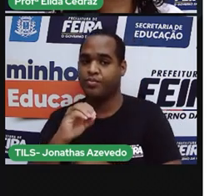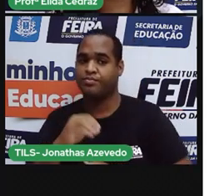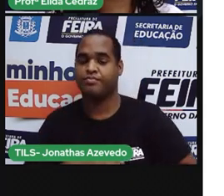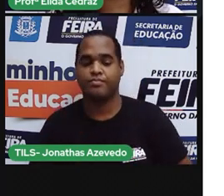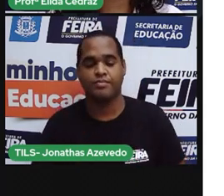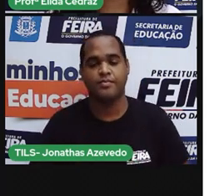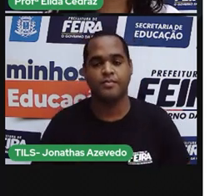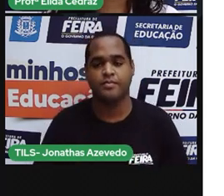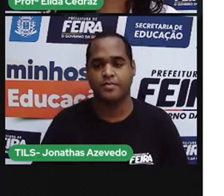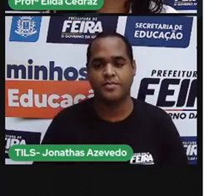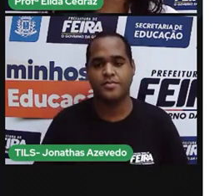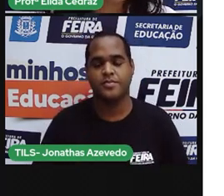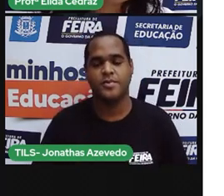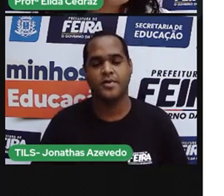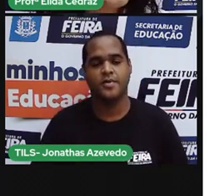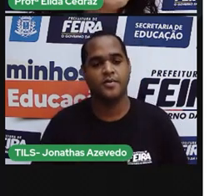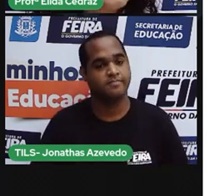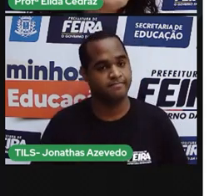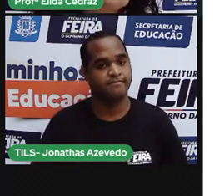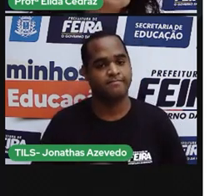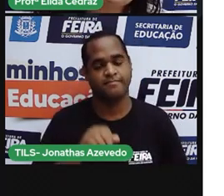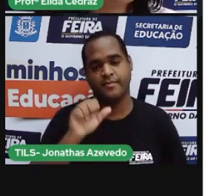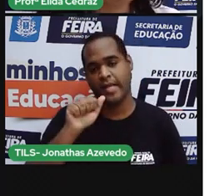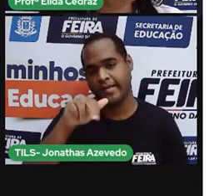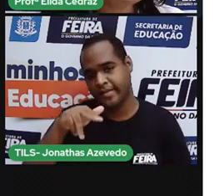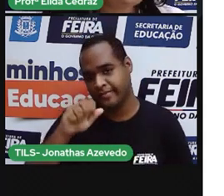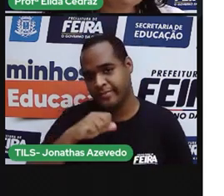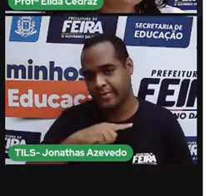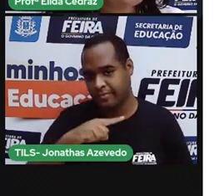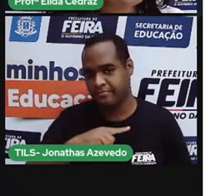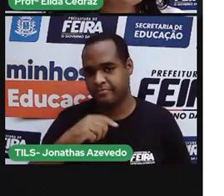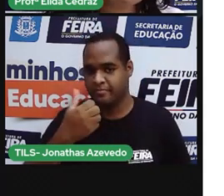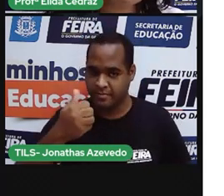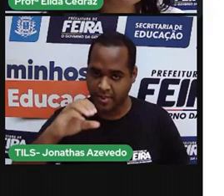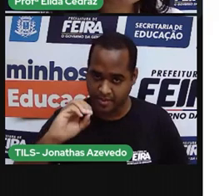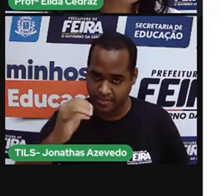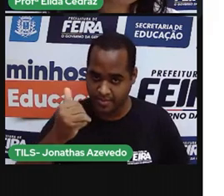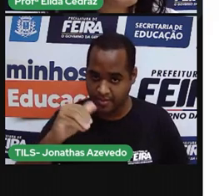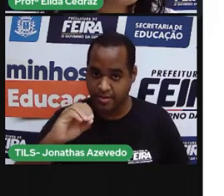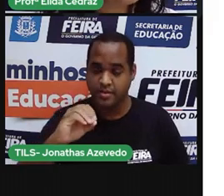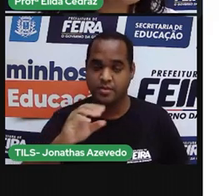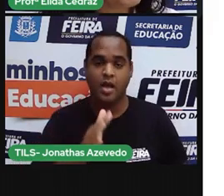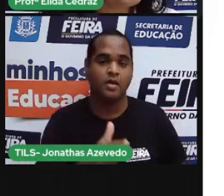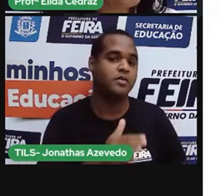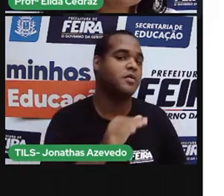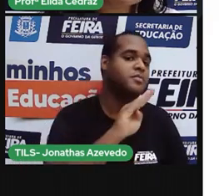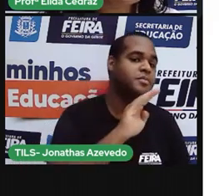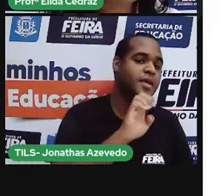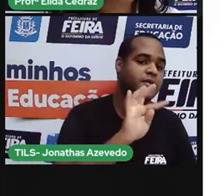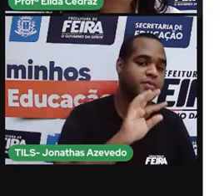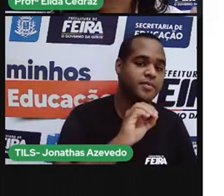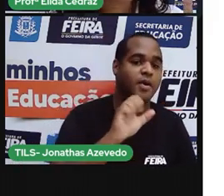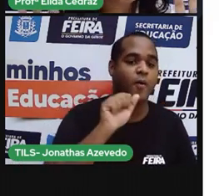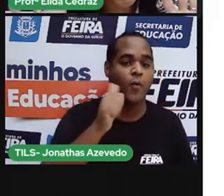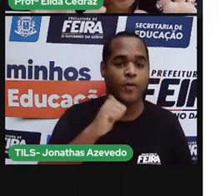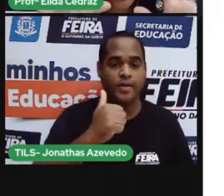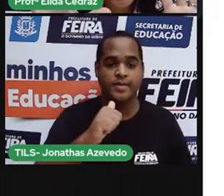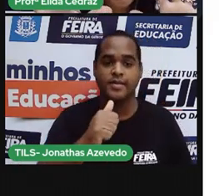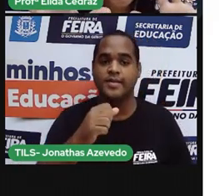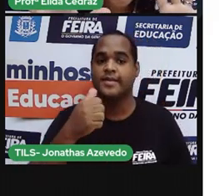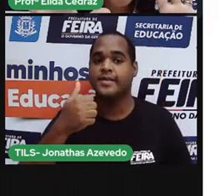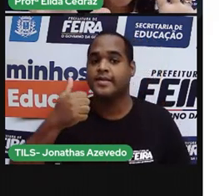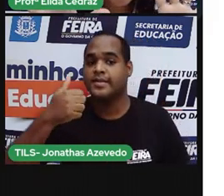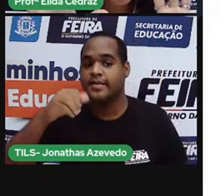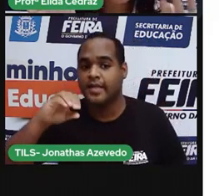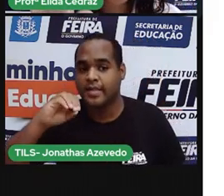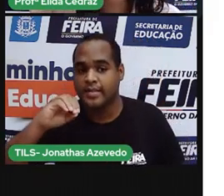tem? Se Ana tinha 10 e Beto tem 11,